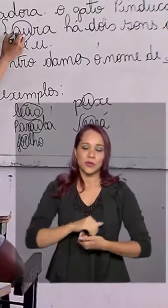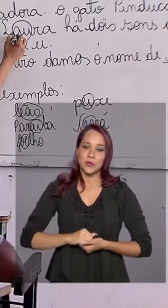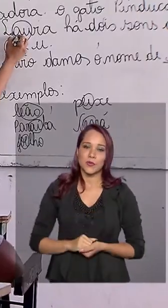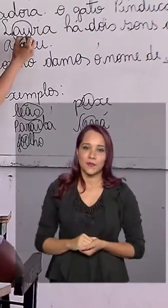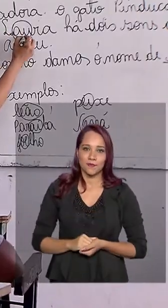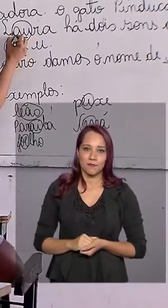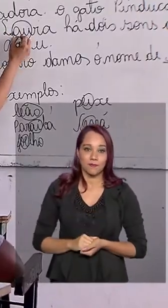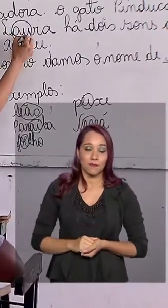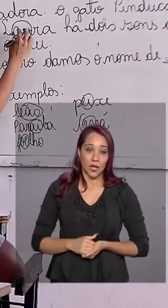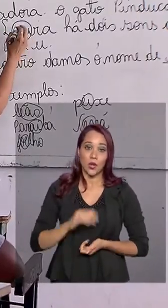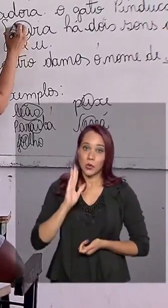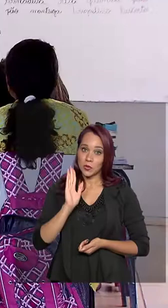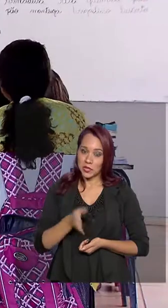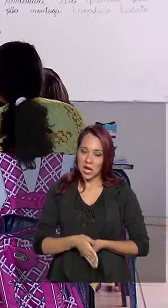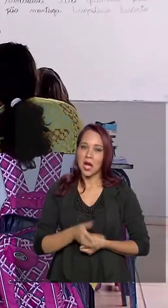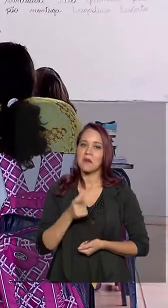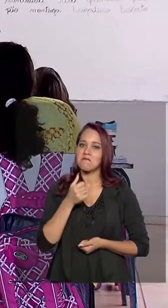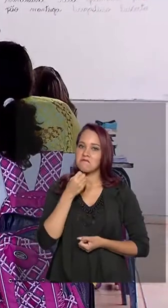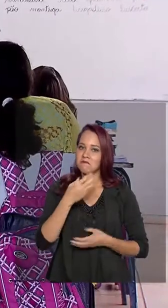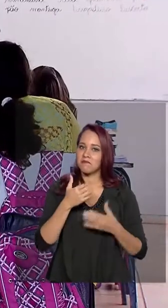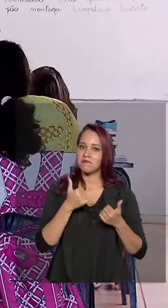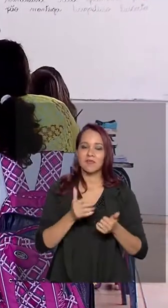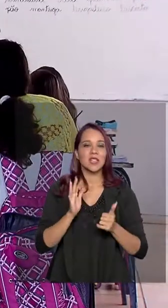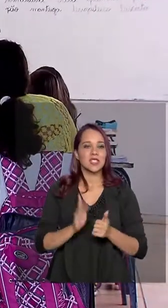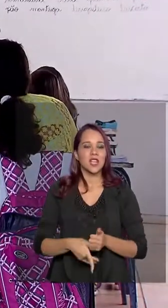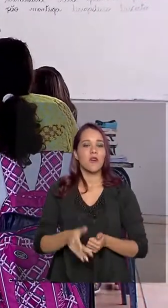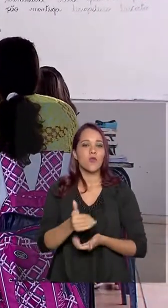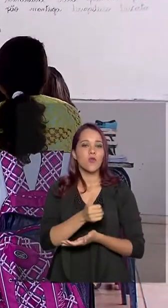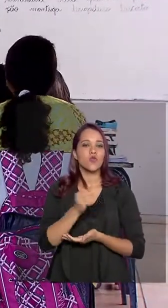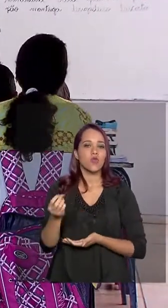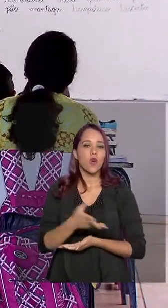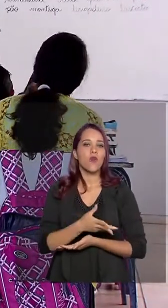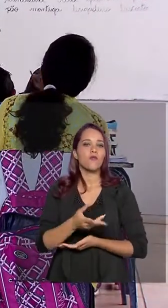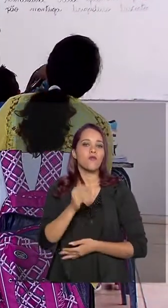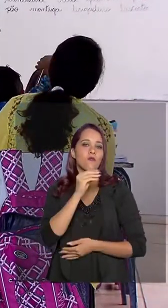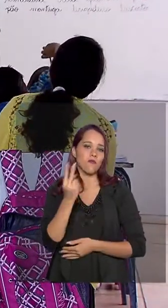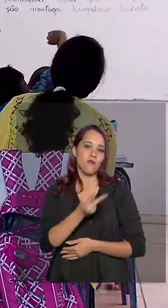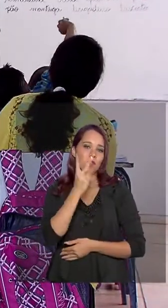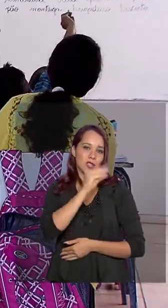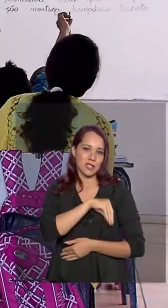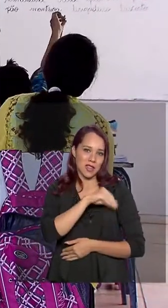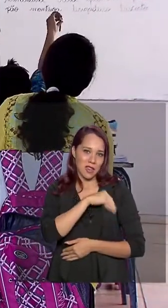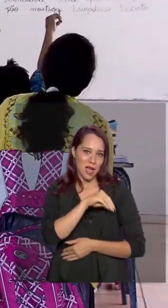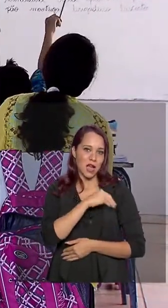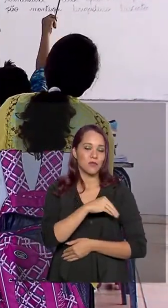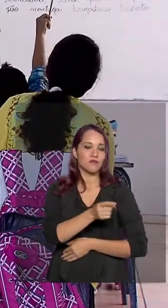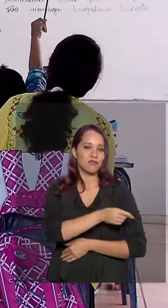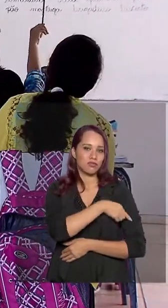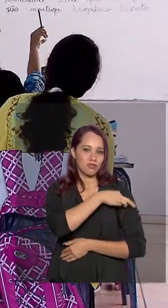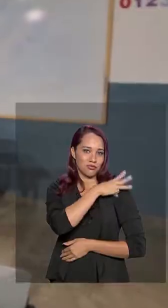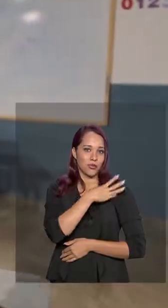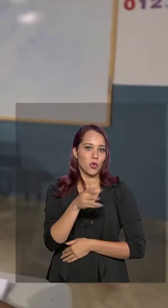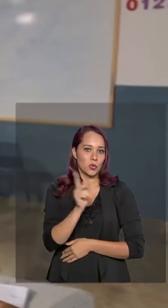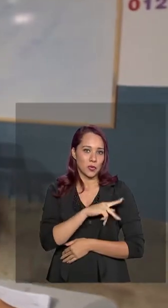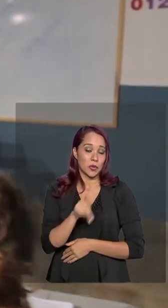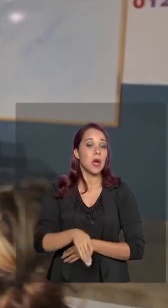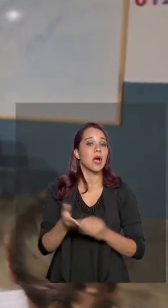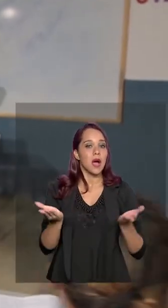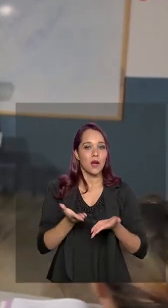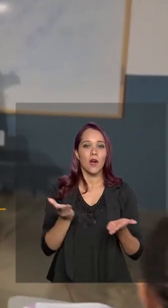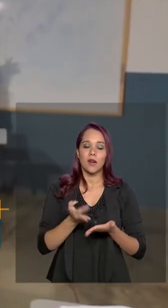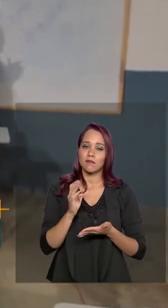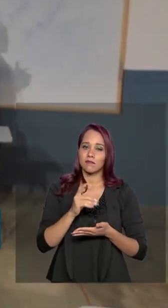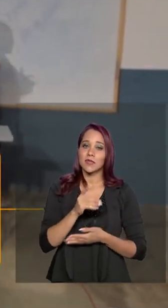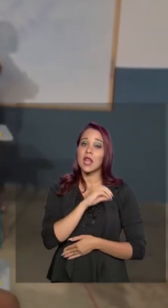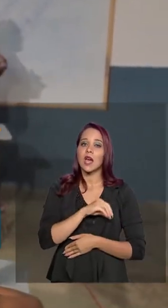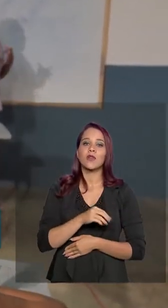Já está valendo. O novo piso salarial dos professores da rede pública da educação básica agora é